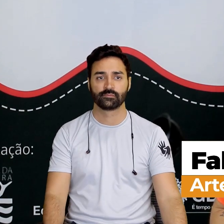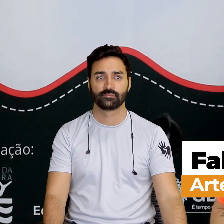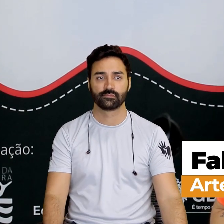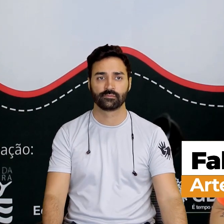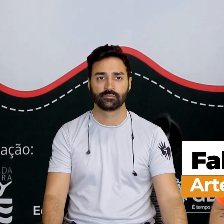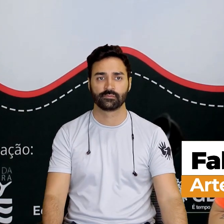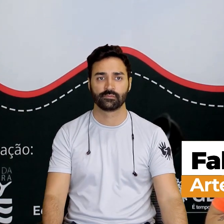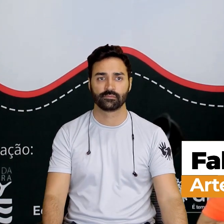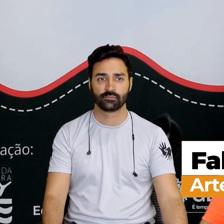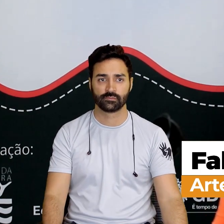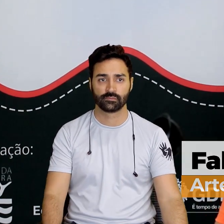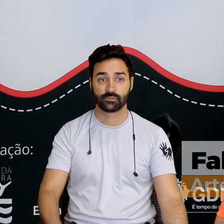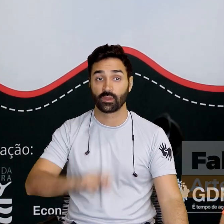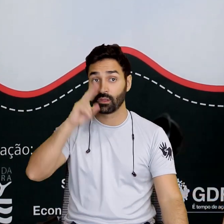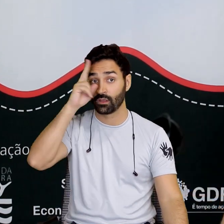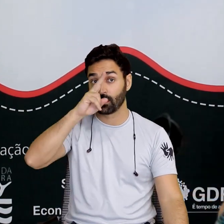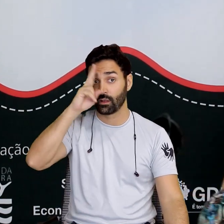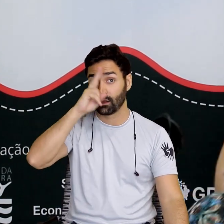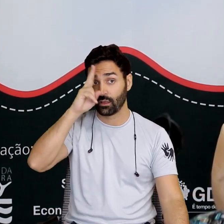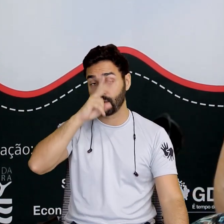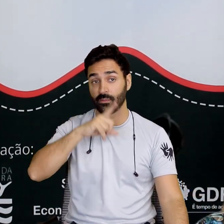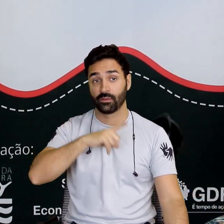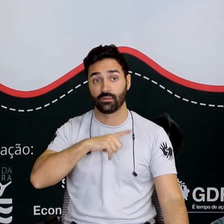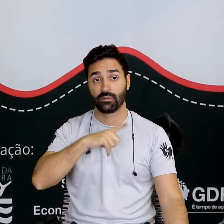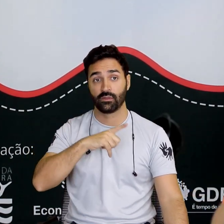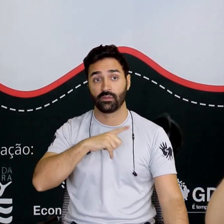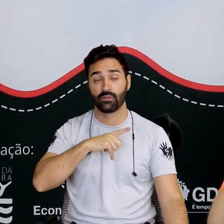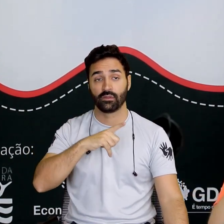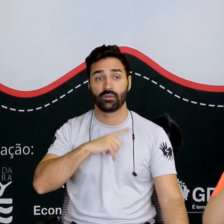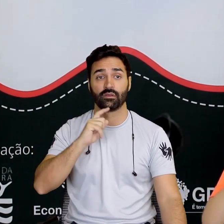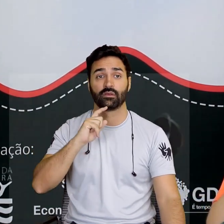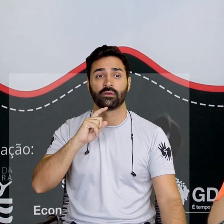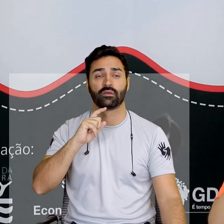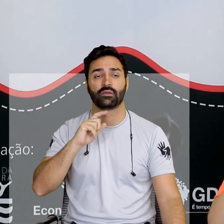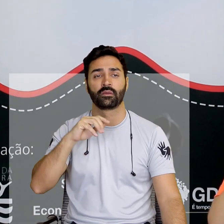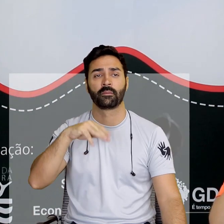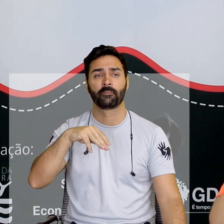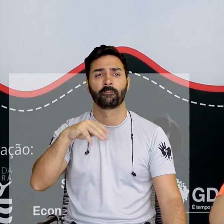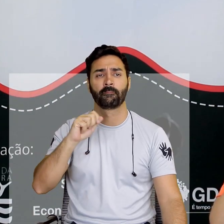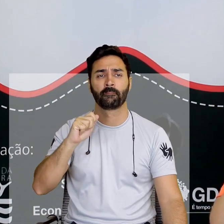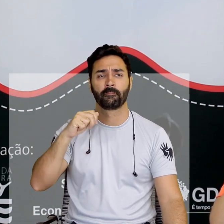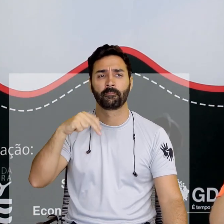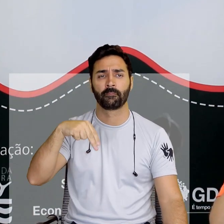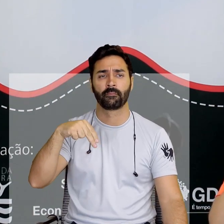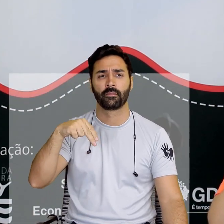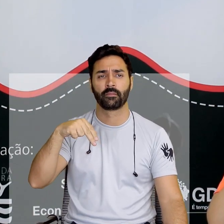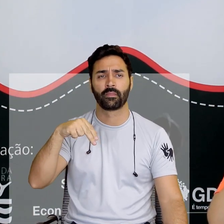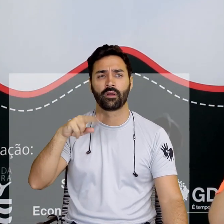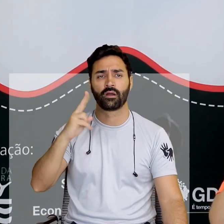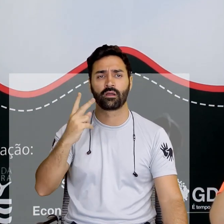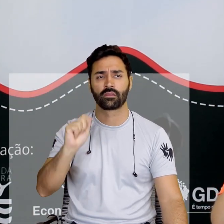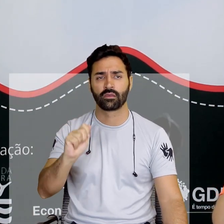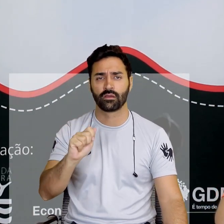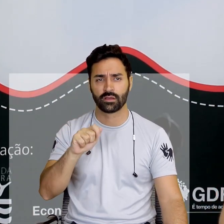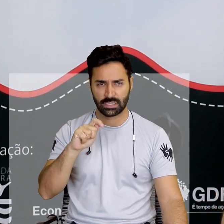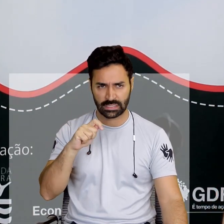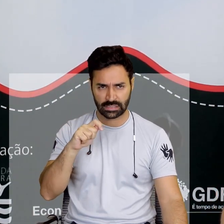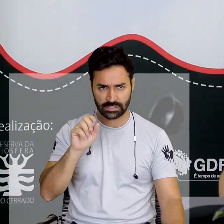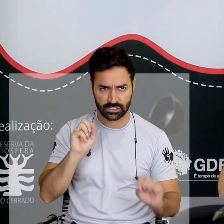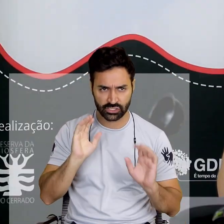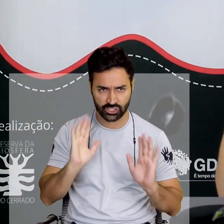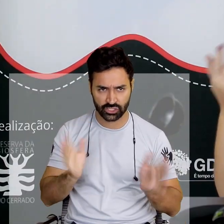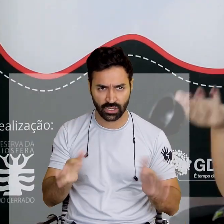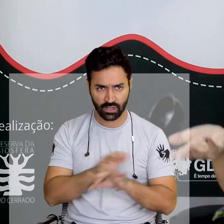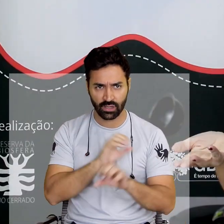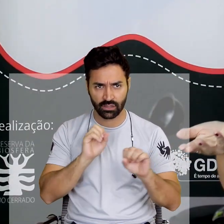E aí, lembra que a gente tem os sinais de manhã? Ah, manhã eu não ensinei? Nós temos, é diferente a